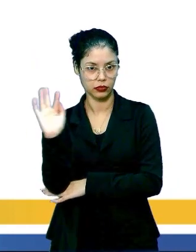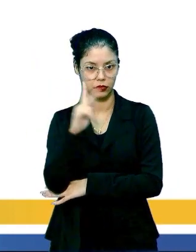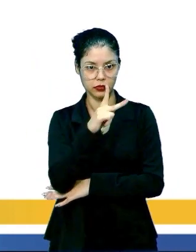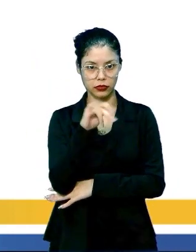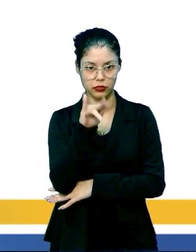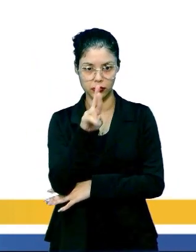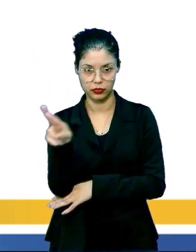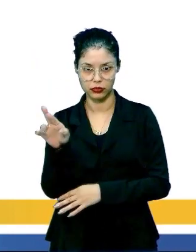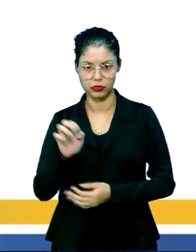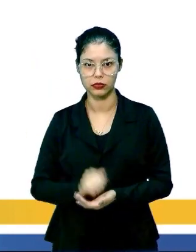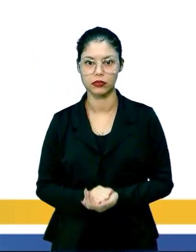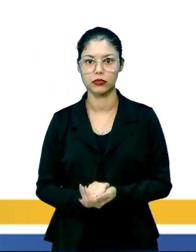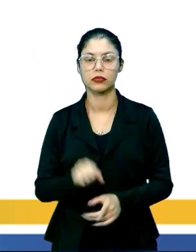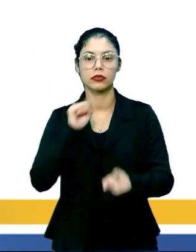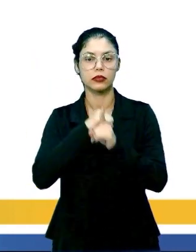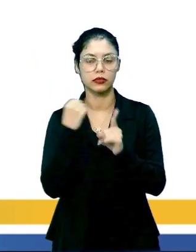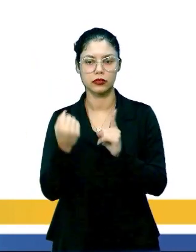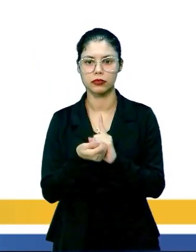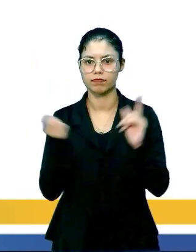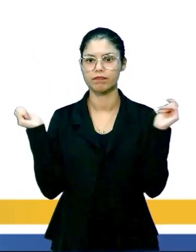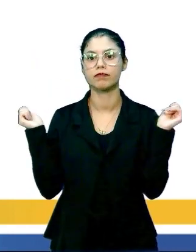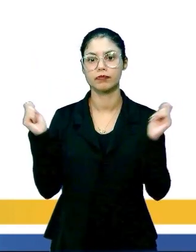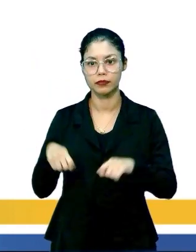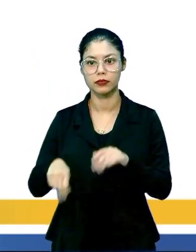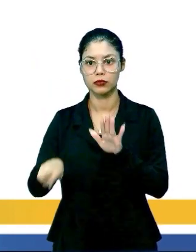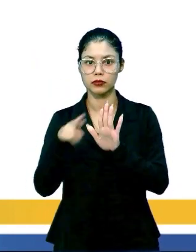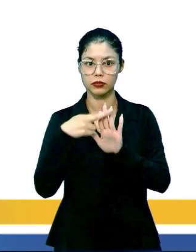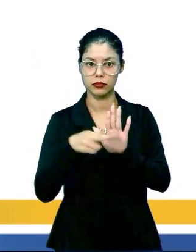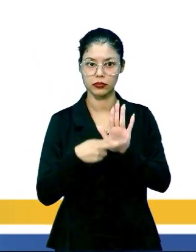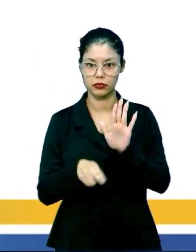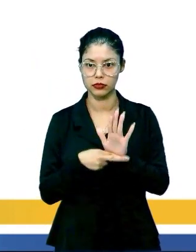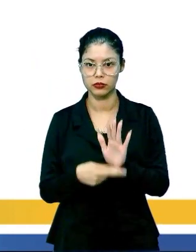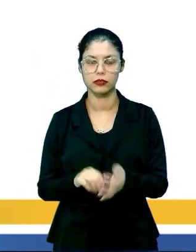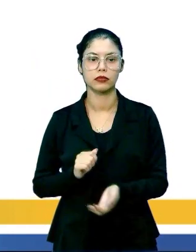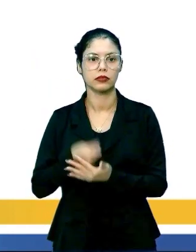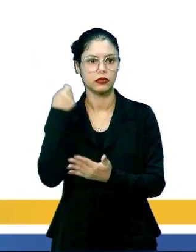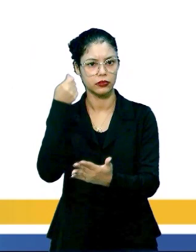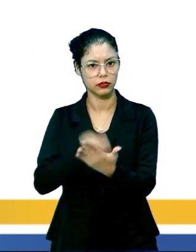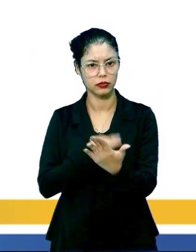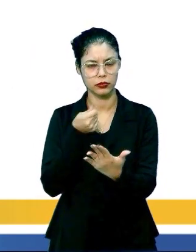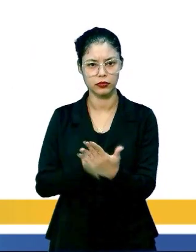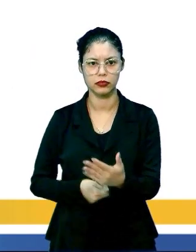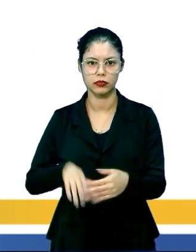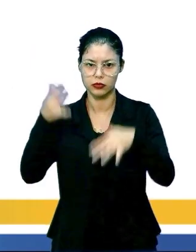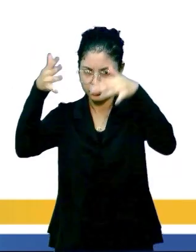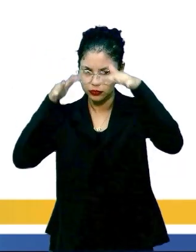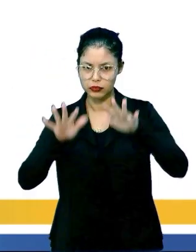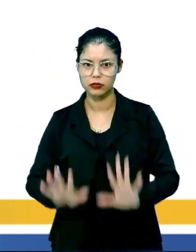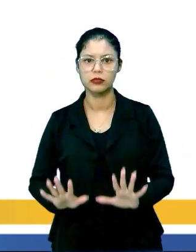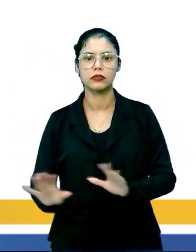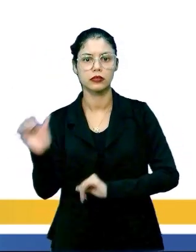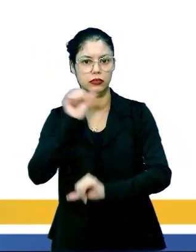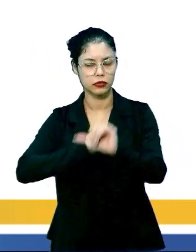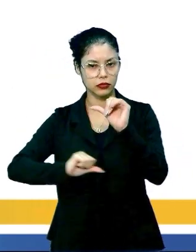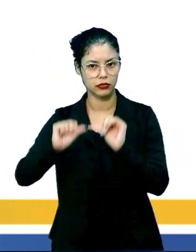sociólogo francês Pierre Bourdieu, a sociedade possui padrões que são